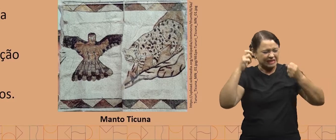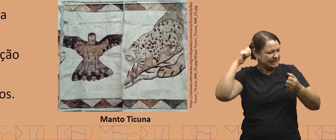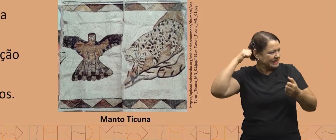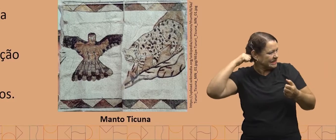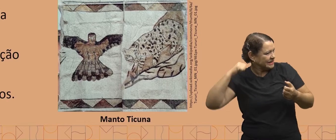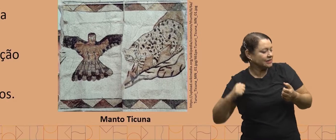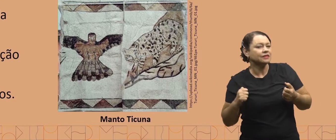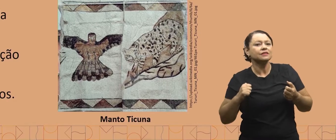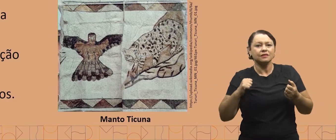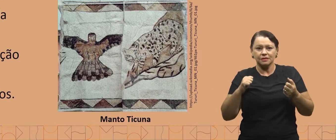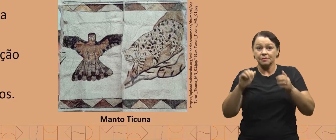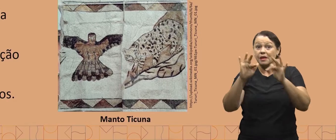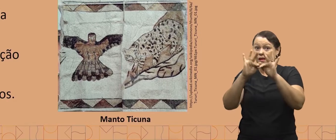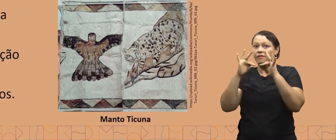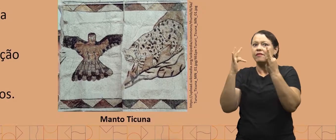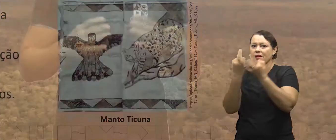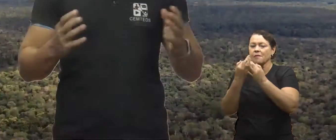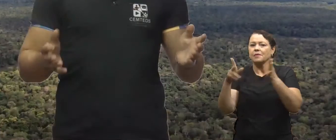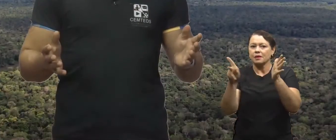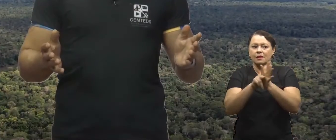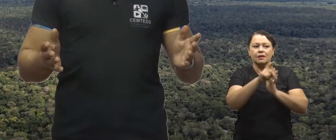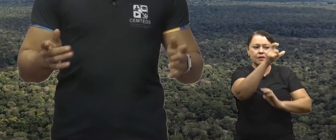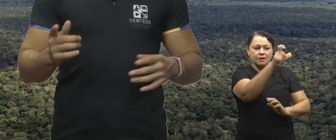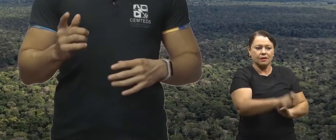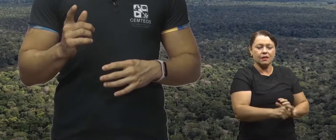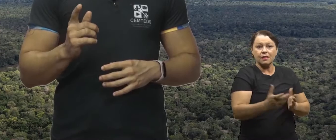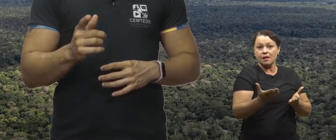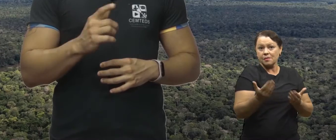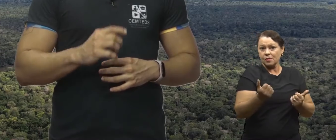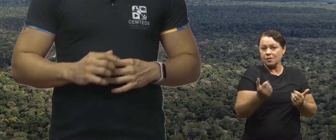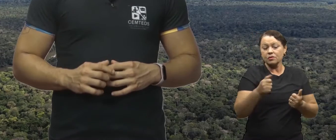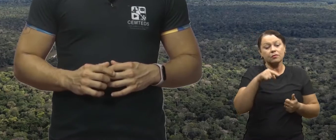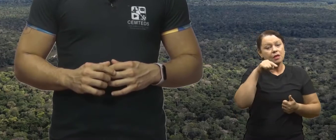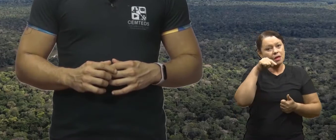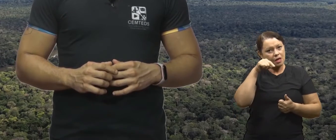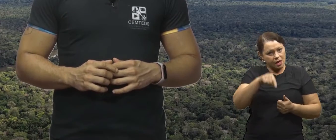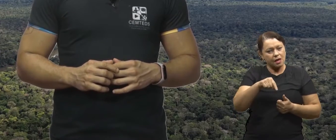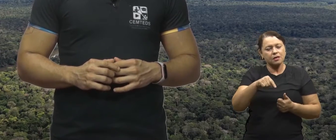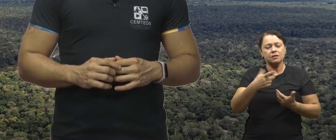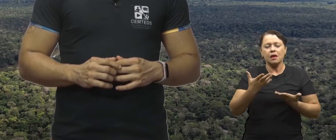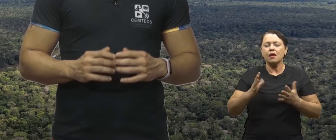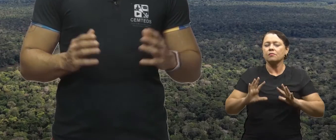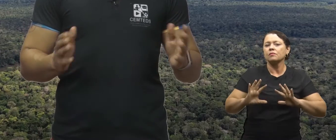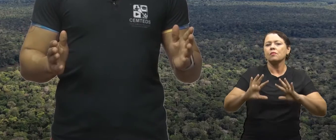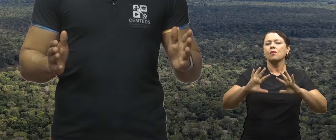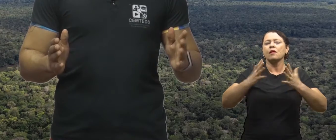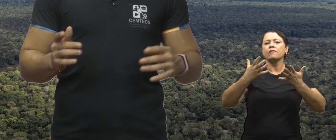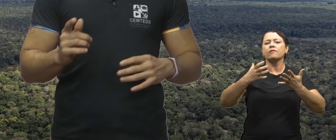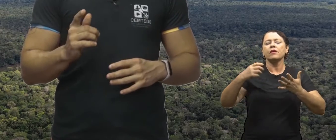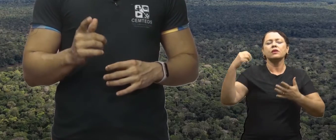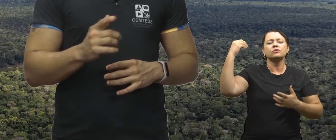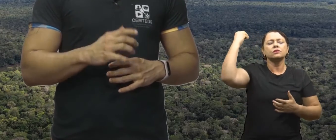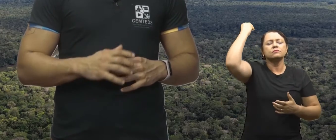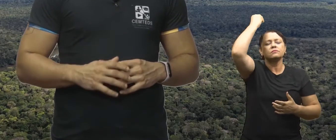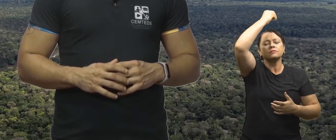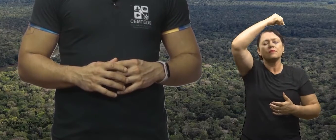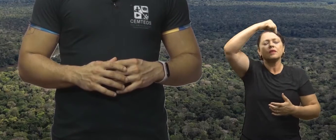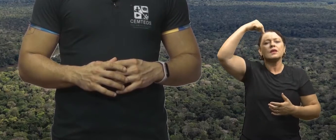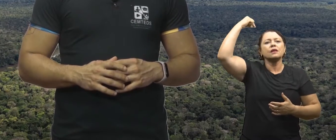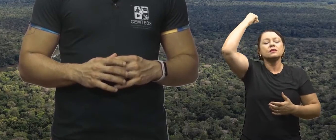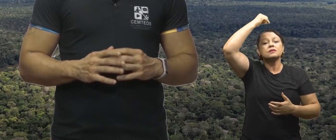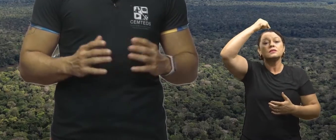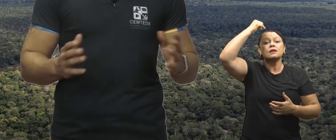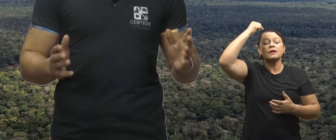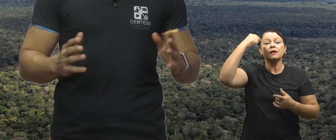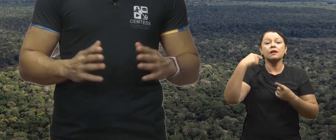velhas e parentes da moça. Para os ticunas, esta é uma festa sagrada, criada e deixada no mundo para